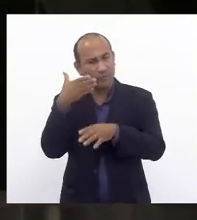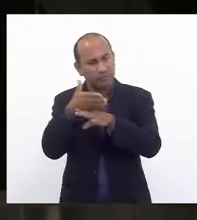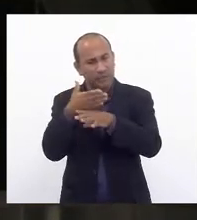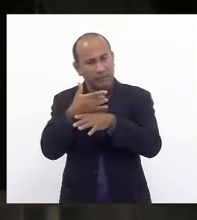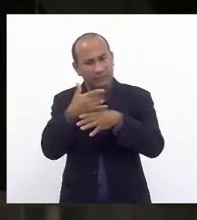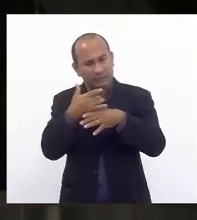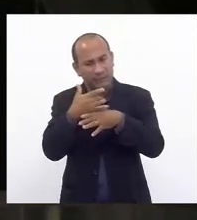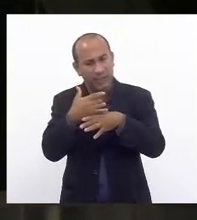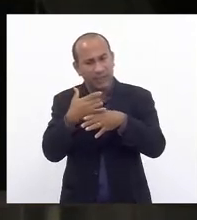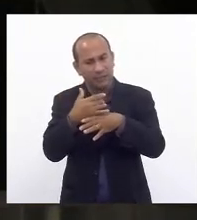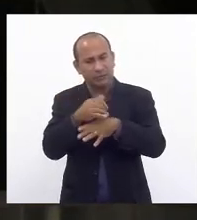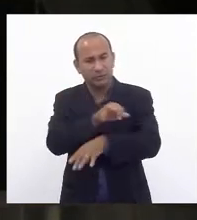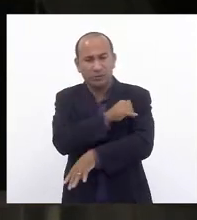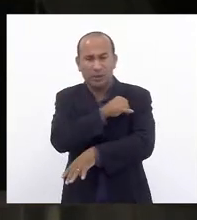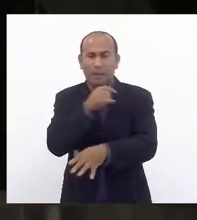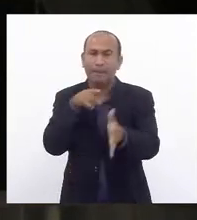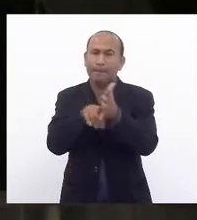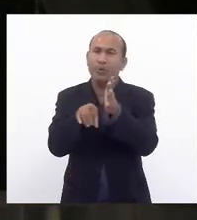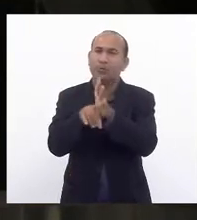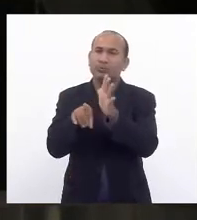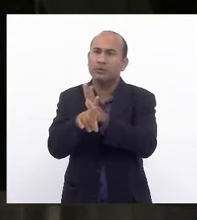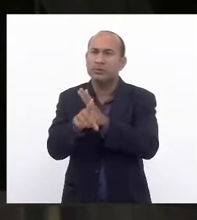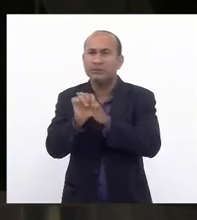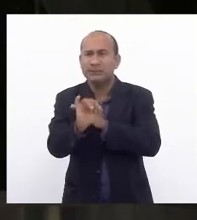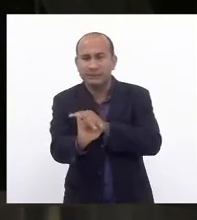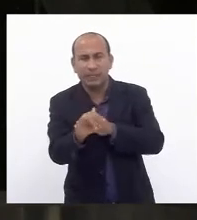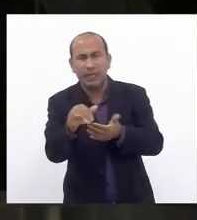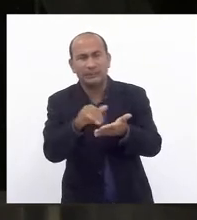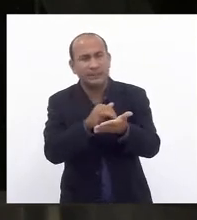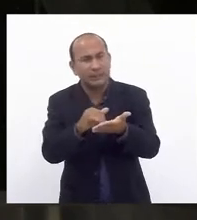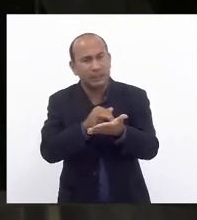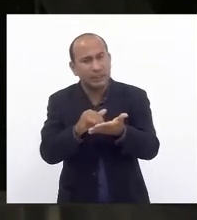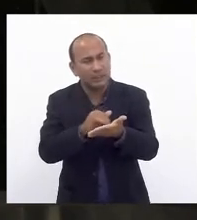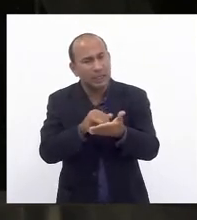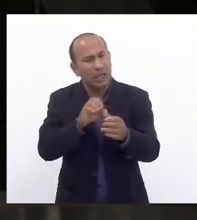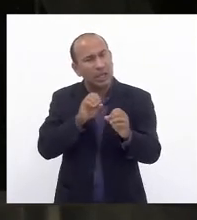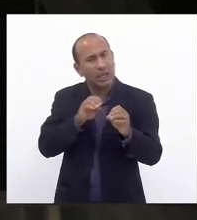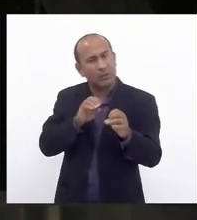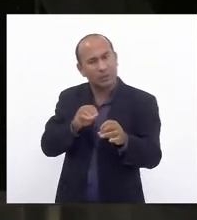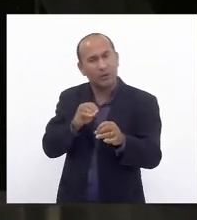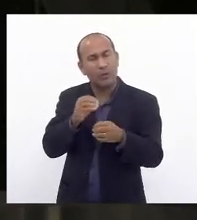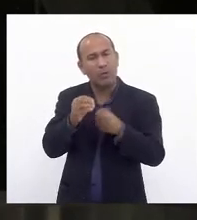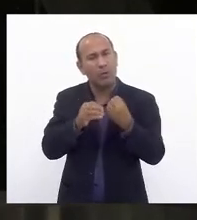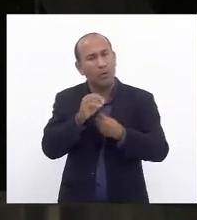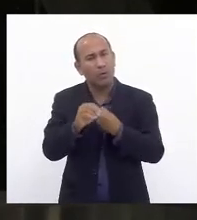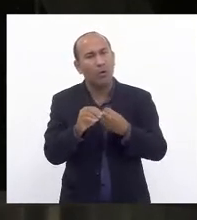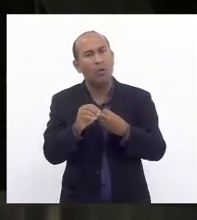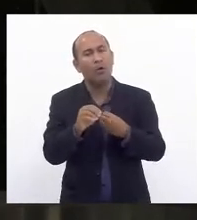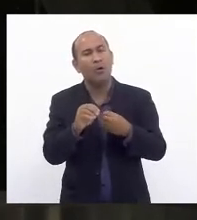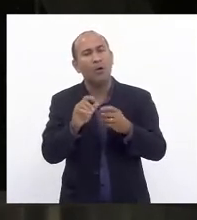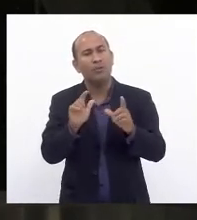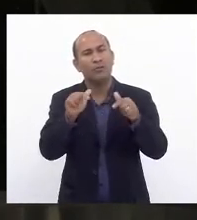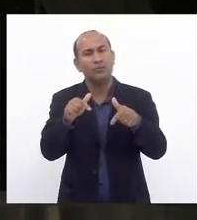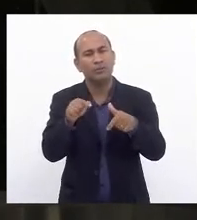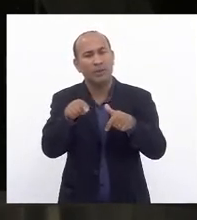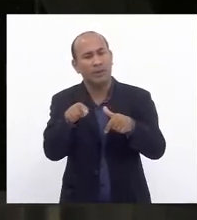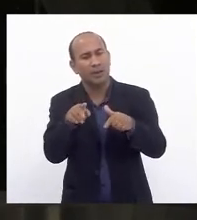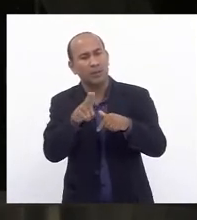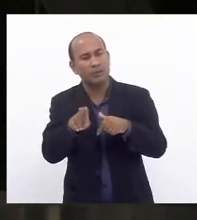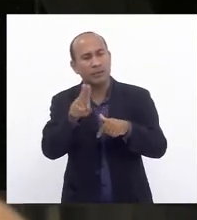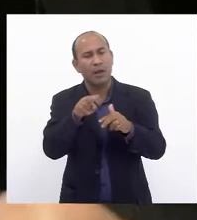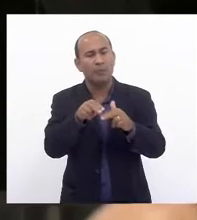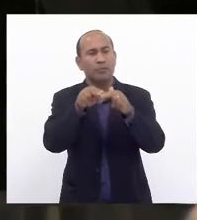Janeiro, perguntando se a Secretaria de Educação, qual a metodologia que ela está utilizando